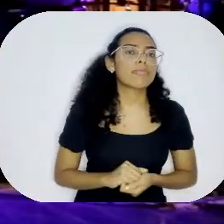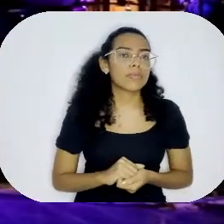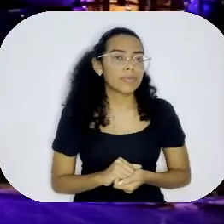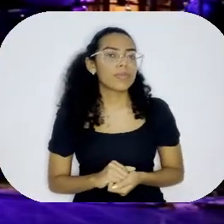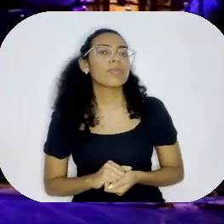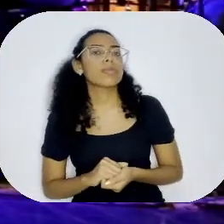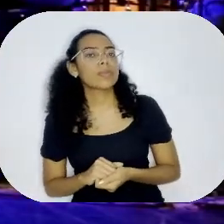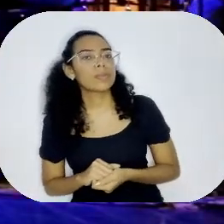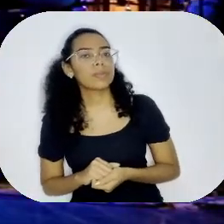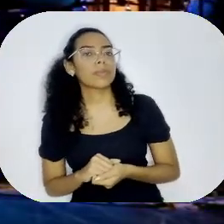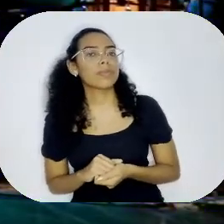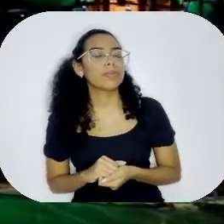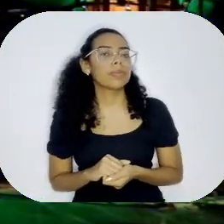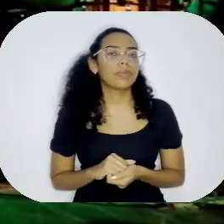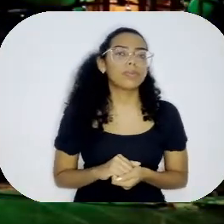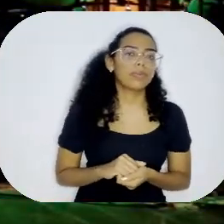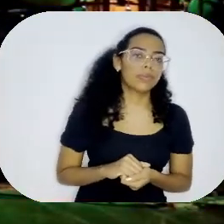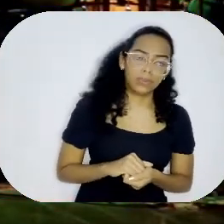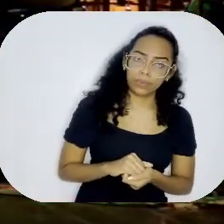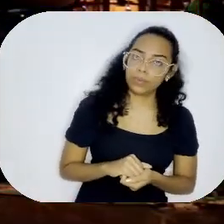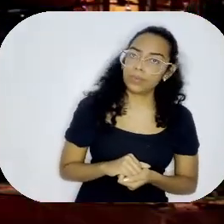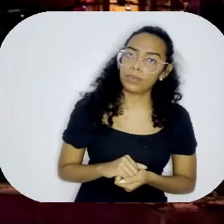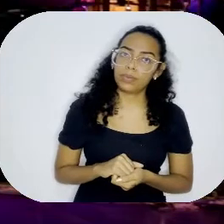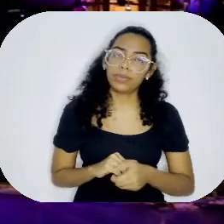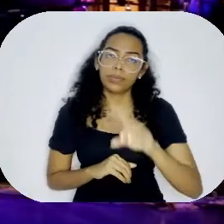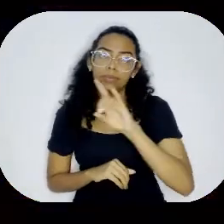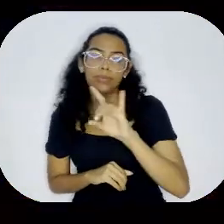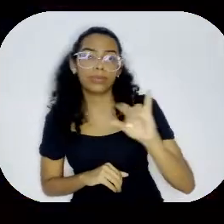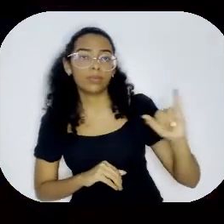na festa de Iemanjá.